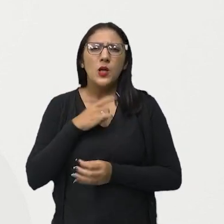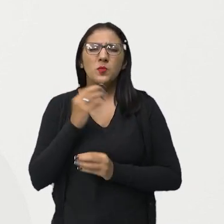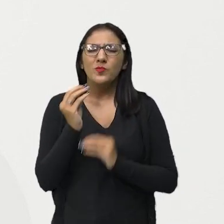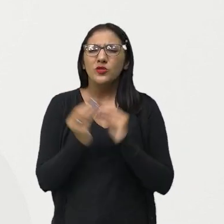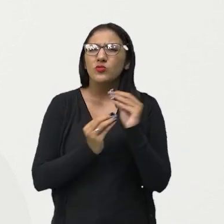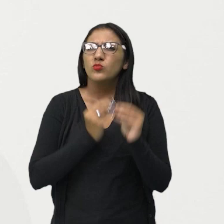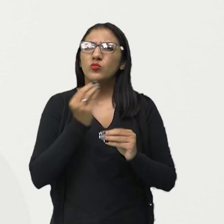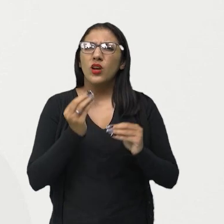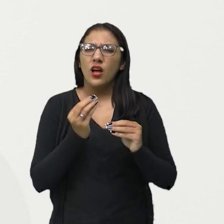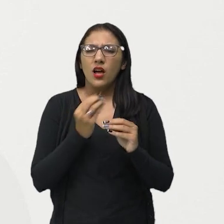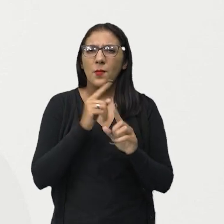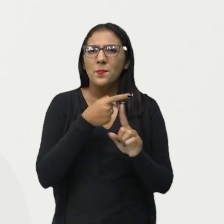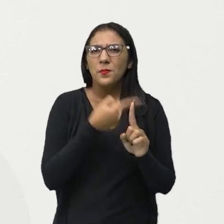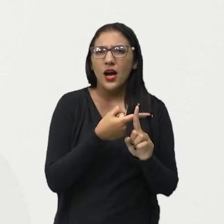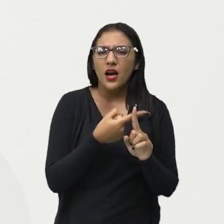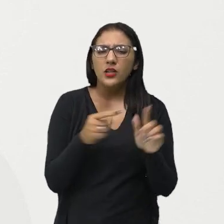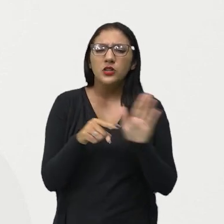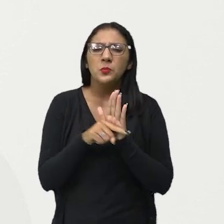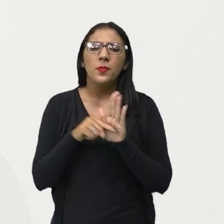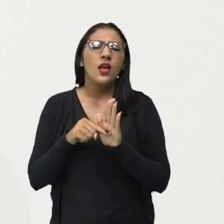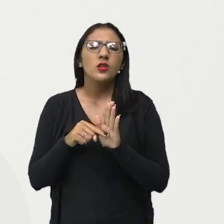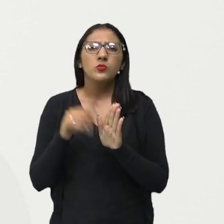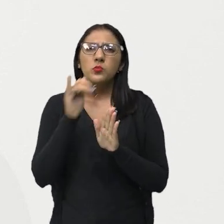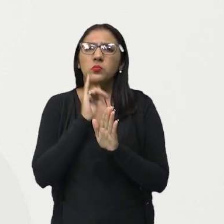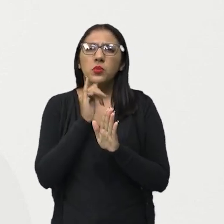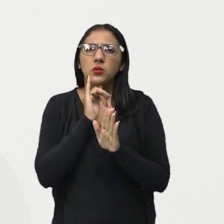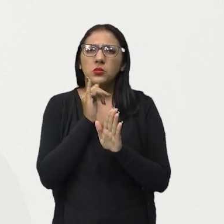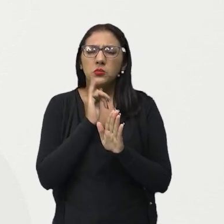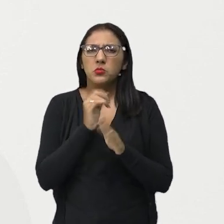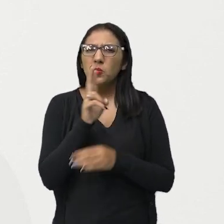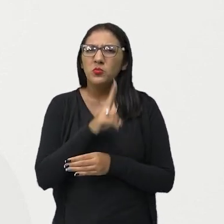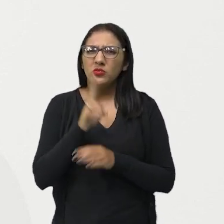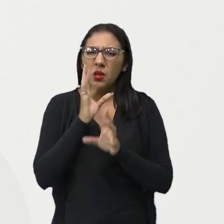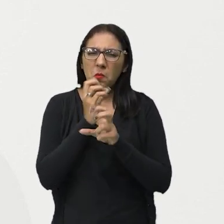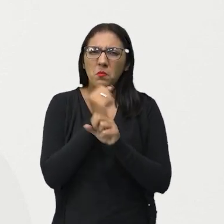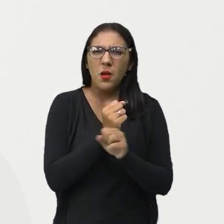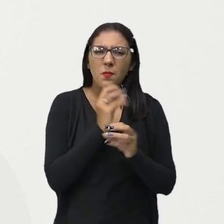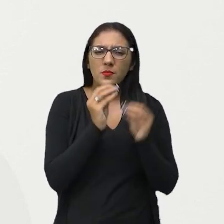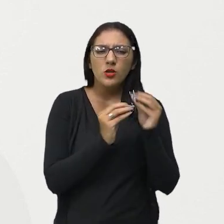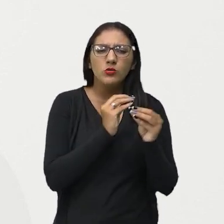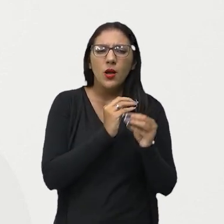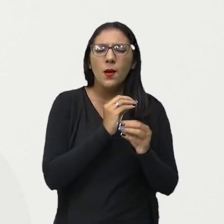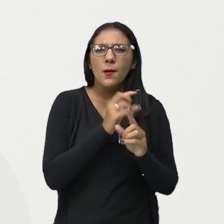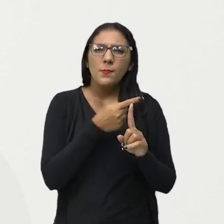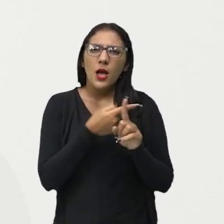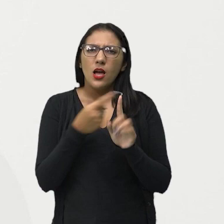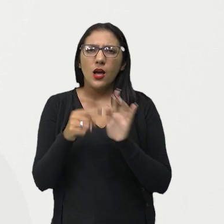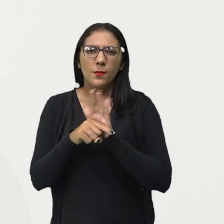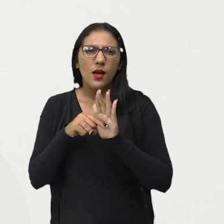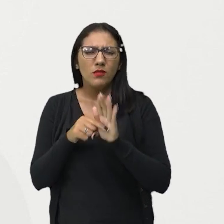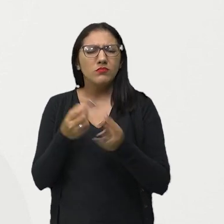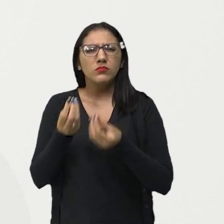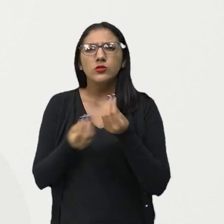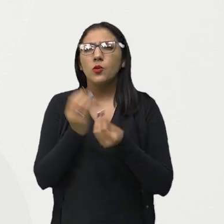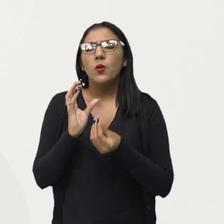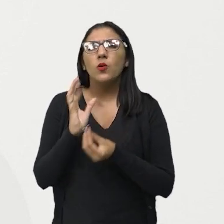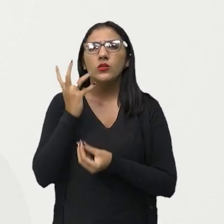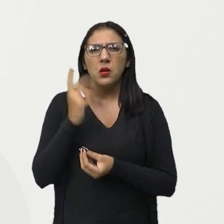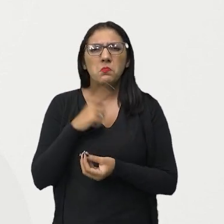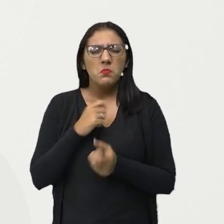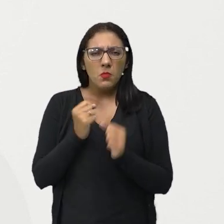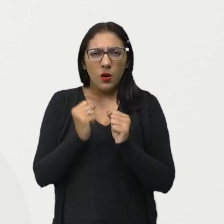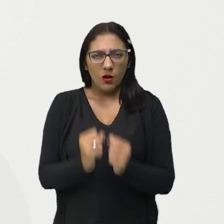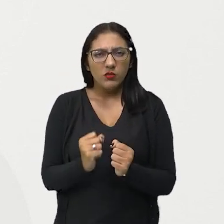né? Se de repente a gente tem uma operação aí de adição e também de subtração, a gente pode